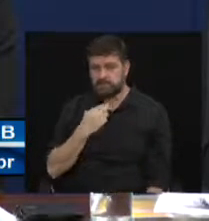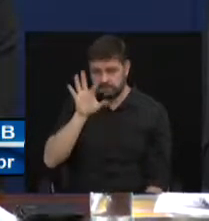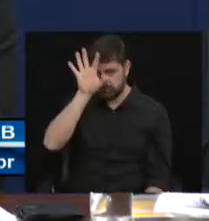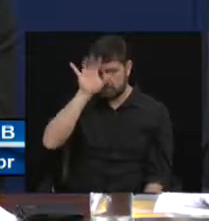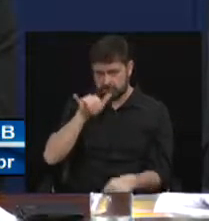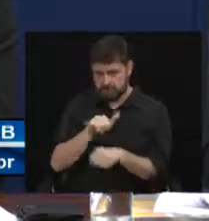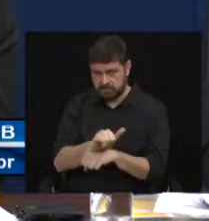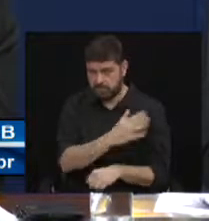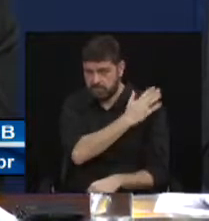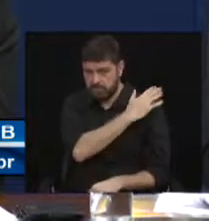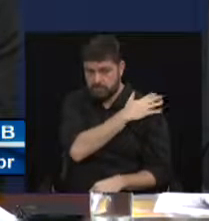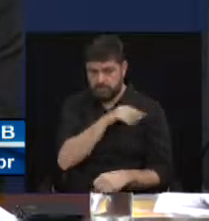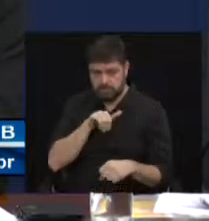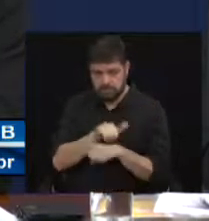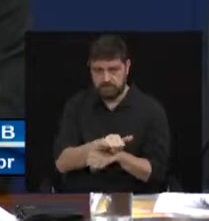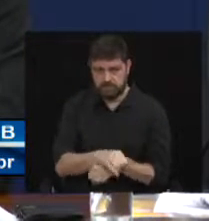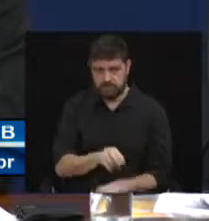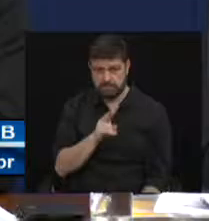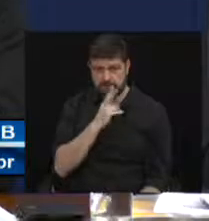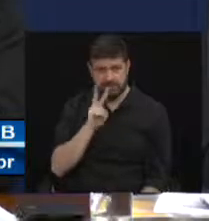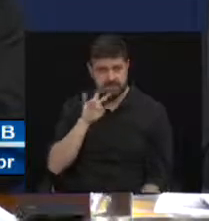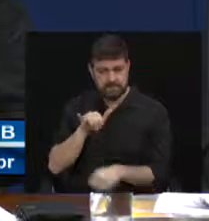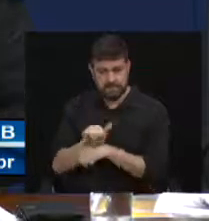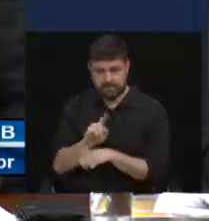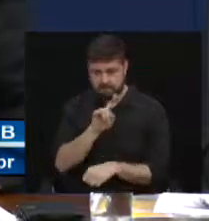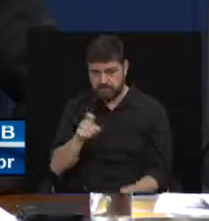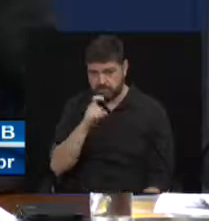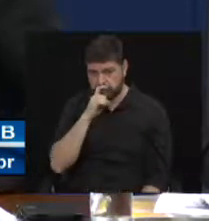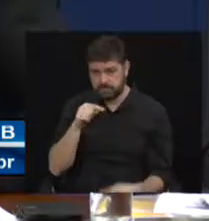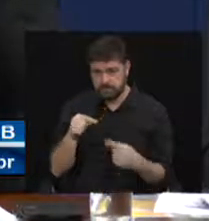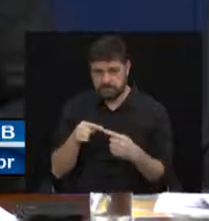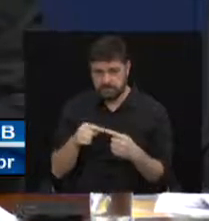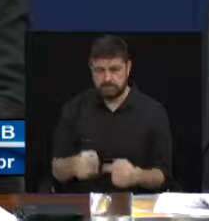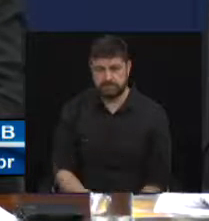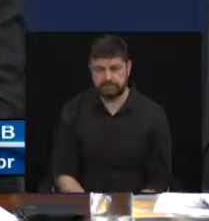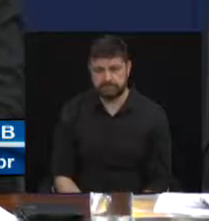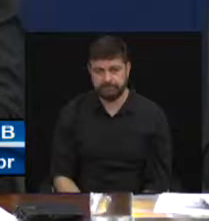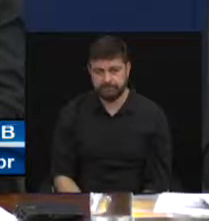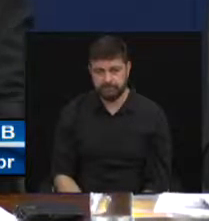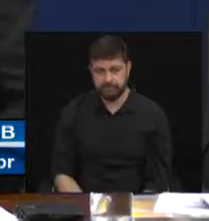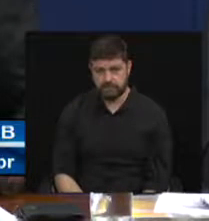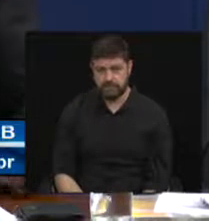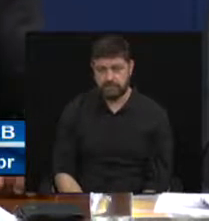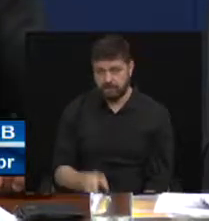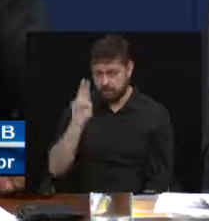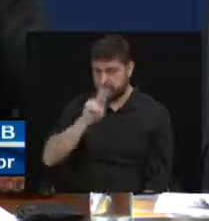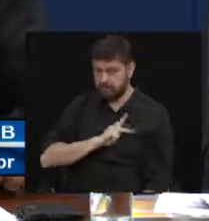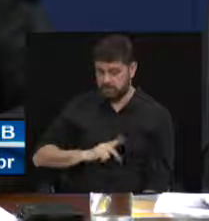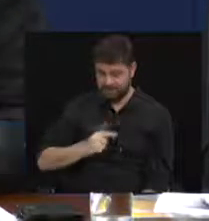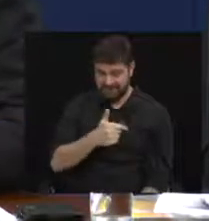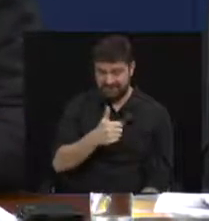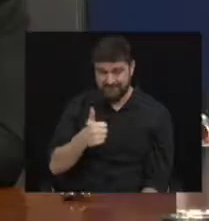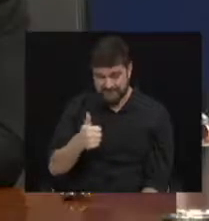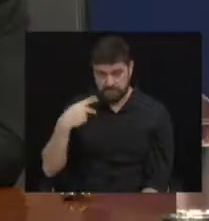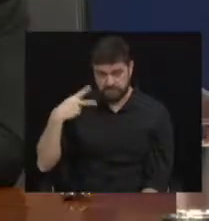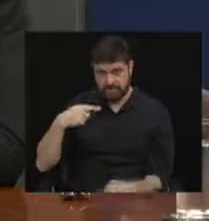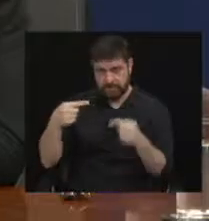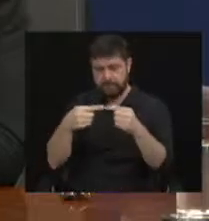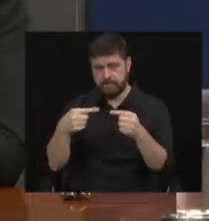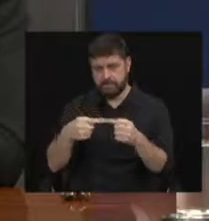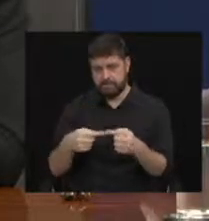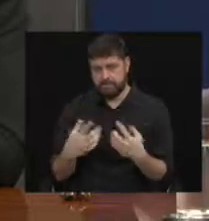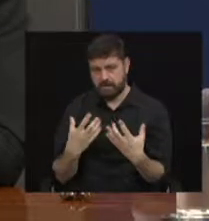sim. Gesiel Silva, ausente. Jorge da Farmácia, sim. Jorge Schneider, sim. J. Silva, sim. Luiz Iabico, sim. Luiz Henrique Cirilo,